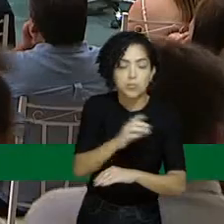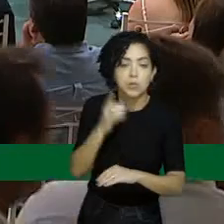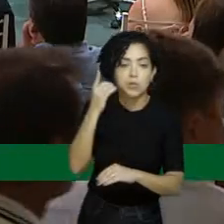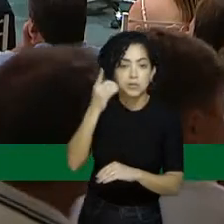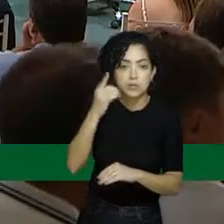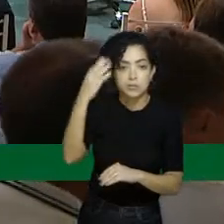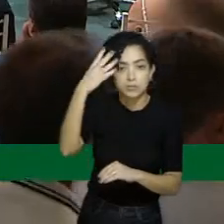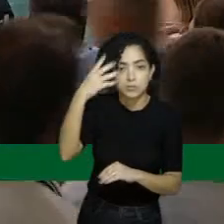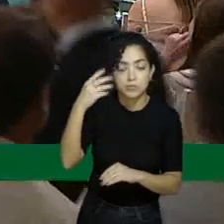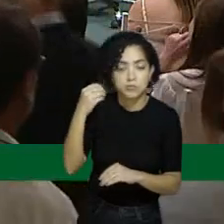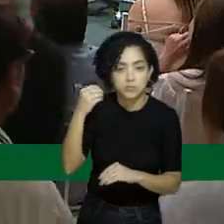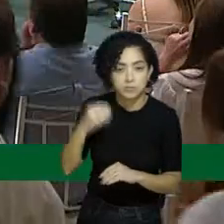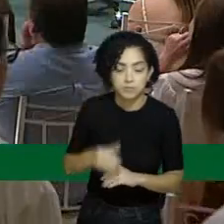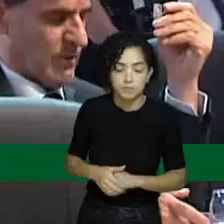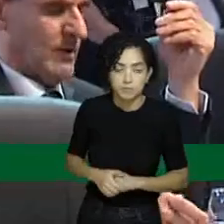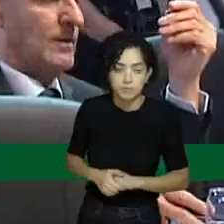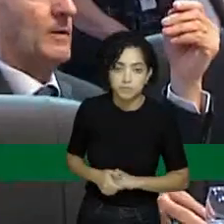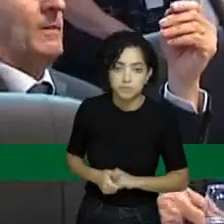Carminati.